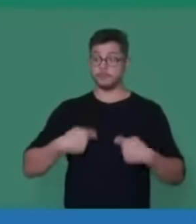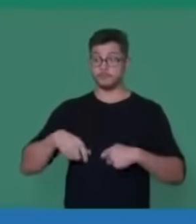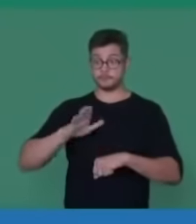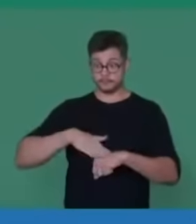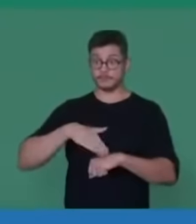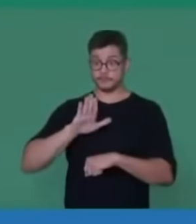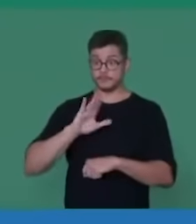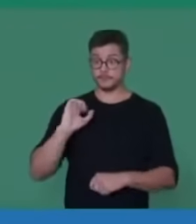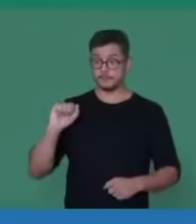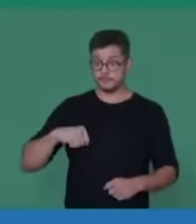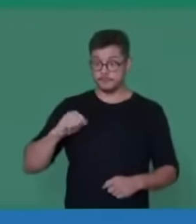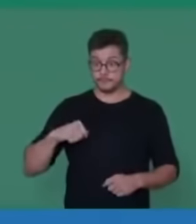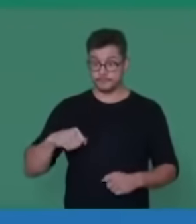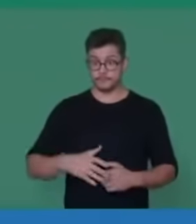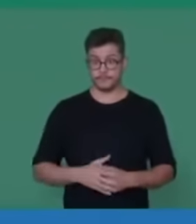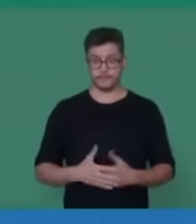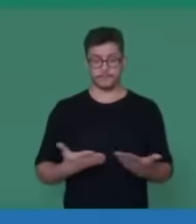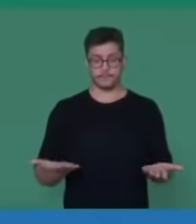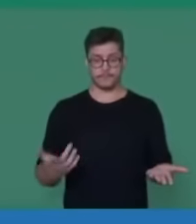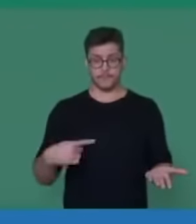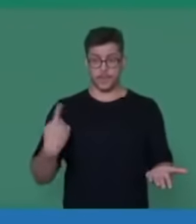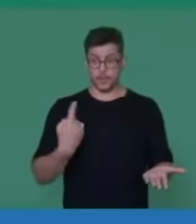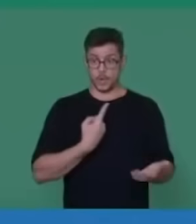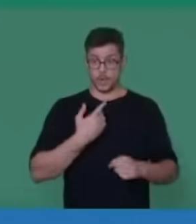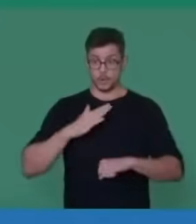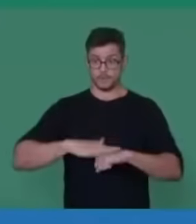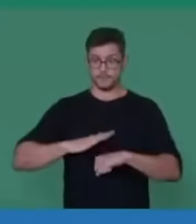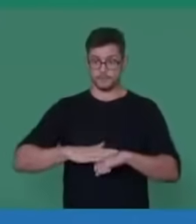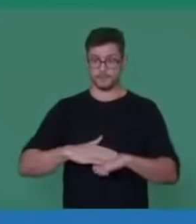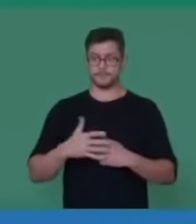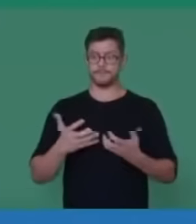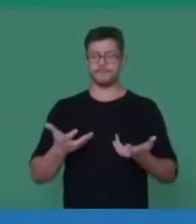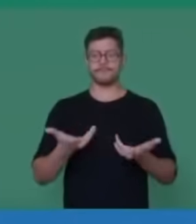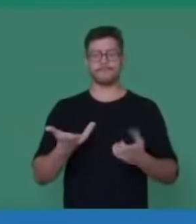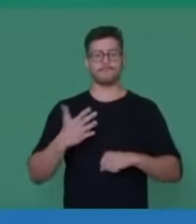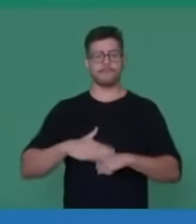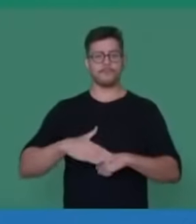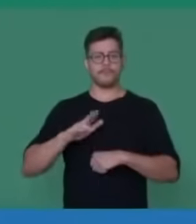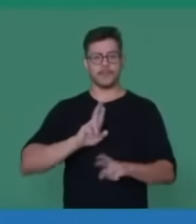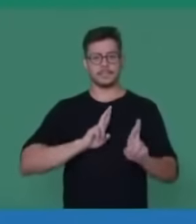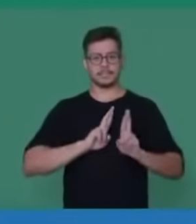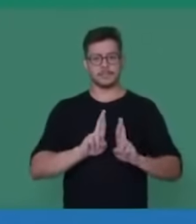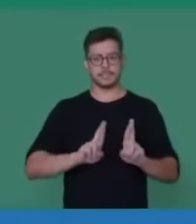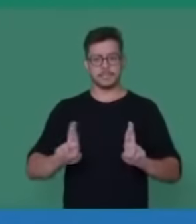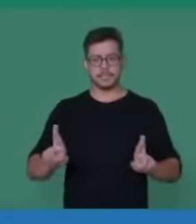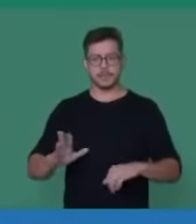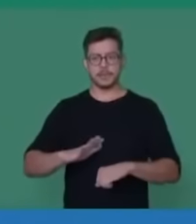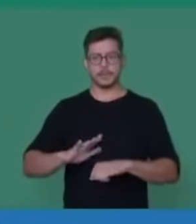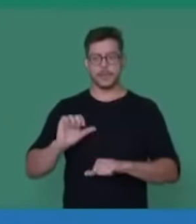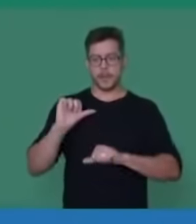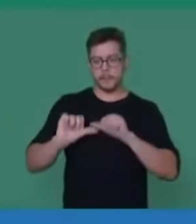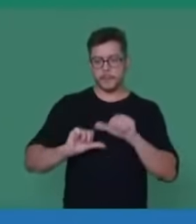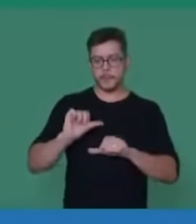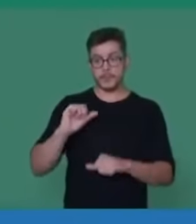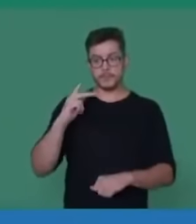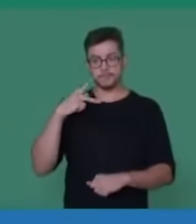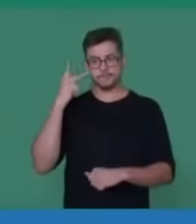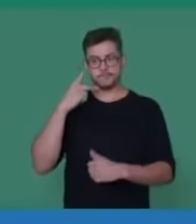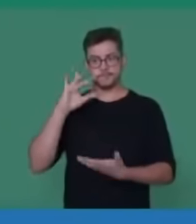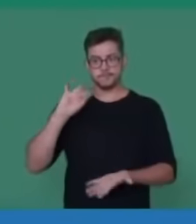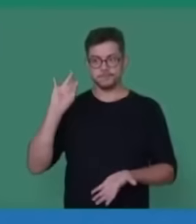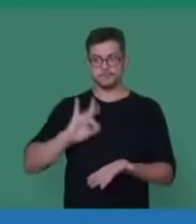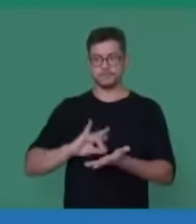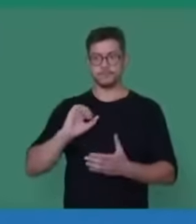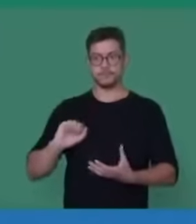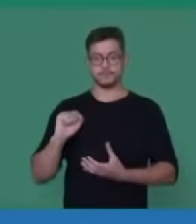sim. E somos nós que defendemos maior representatividade, uma reforma política que de fato garanta que o